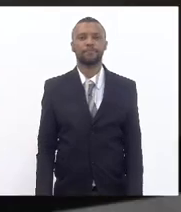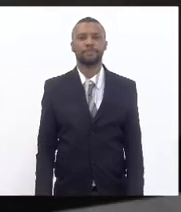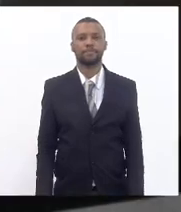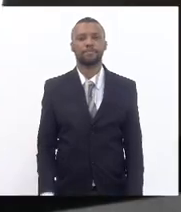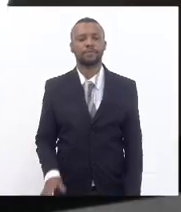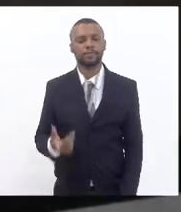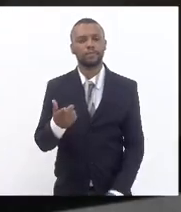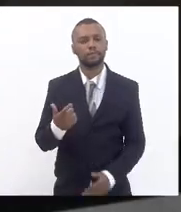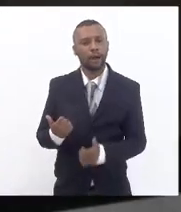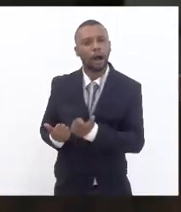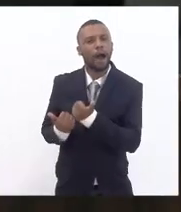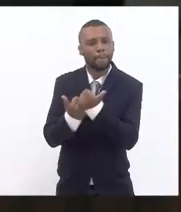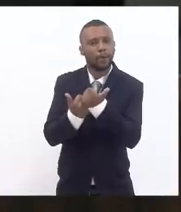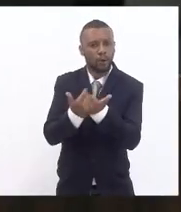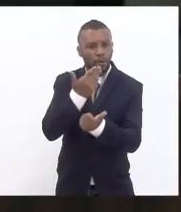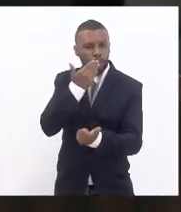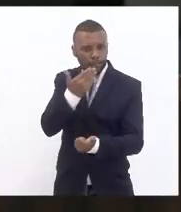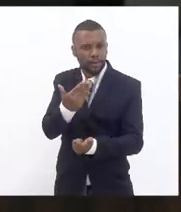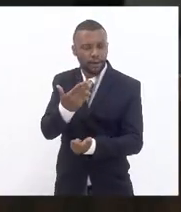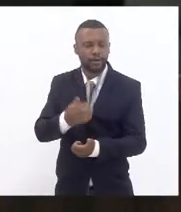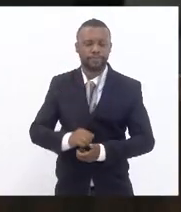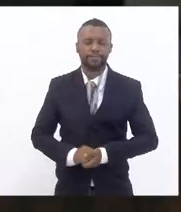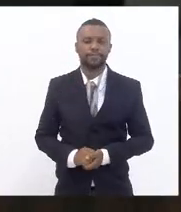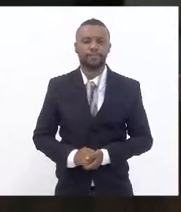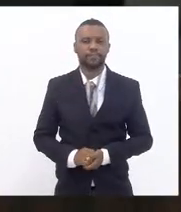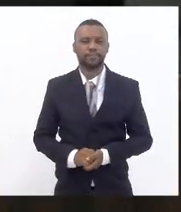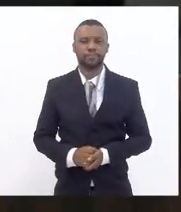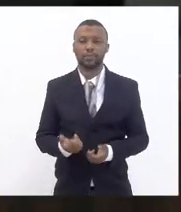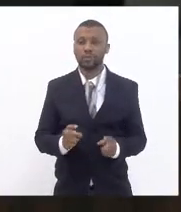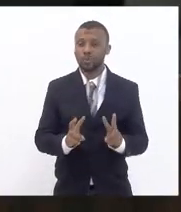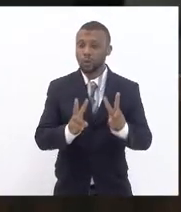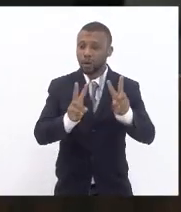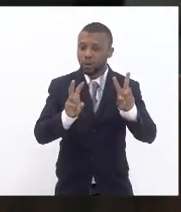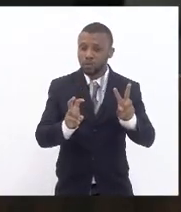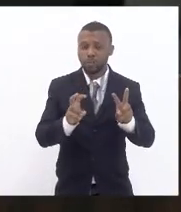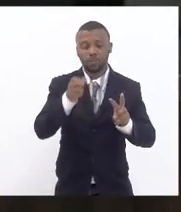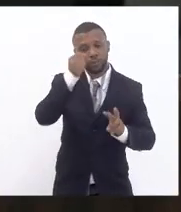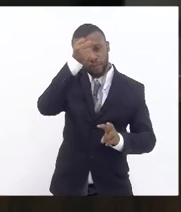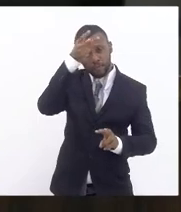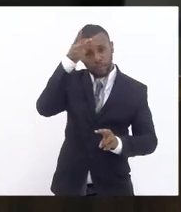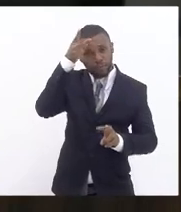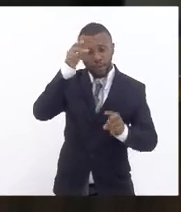Parecer favorável. Obrigado, deputado. Pelos assuntos municipais,